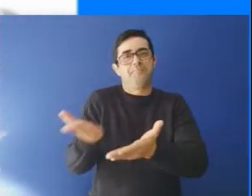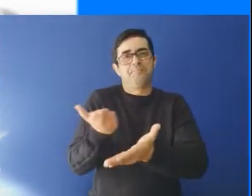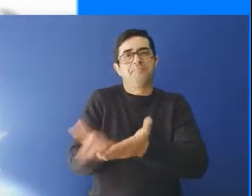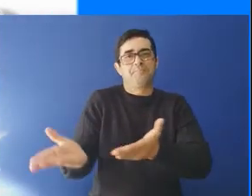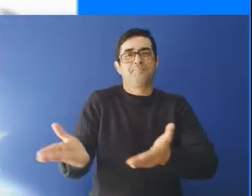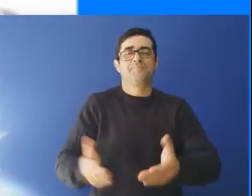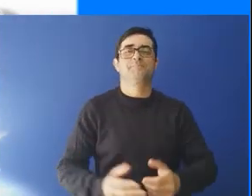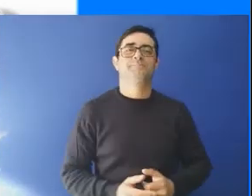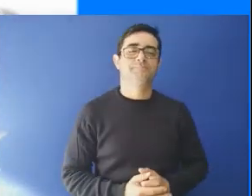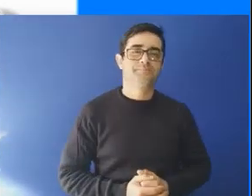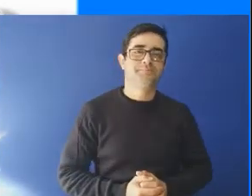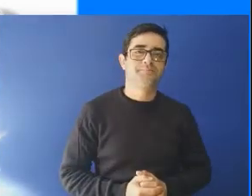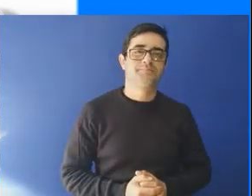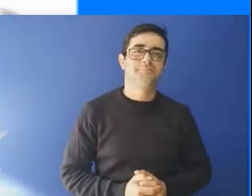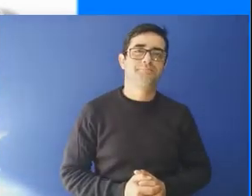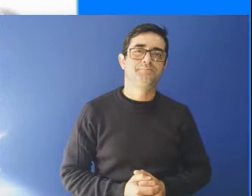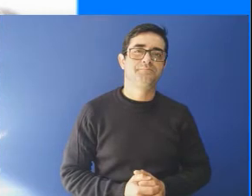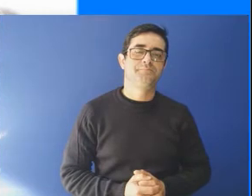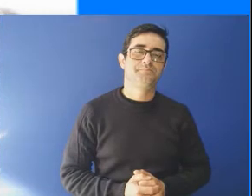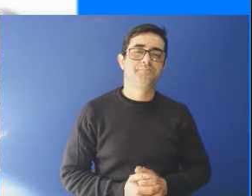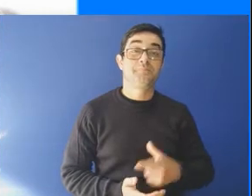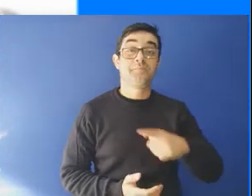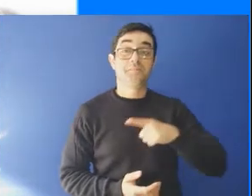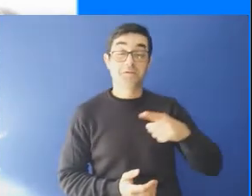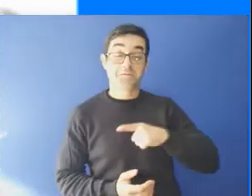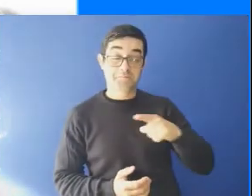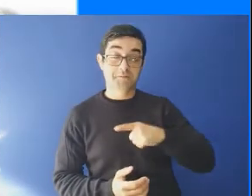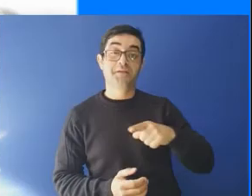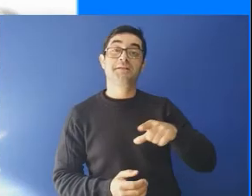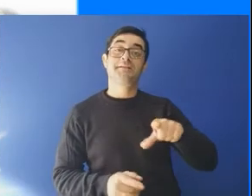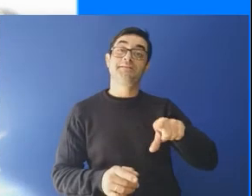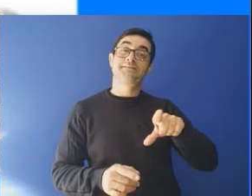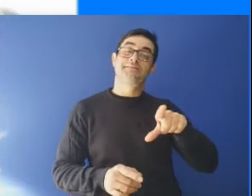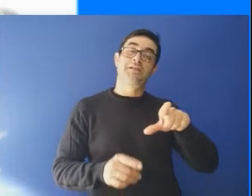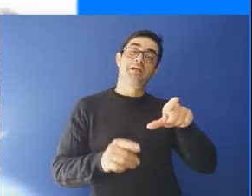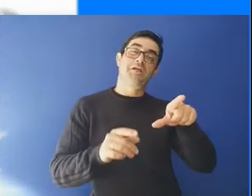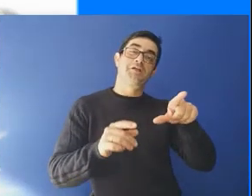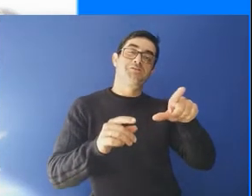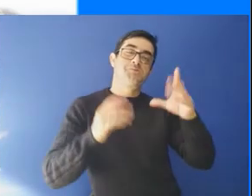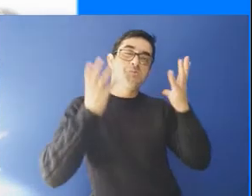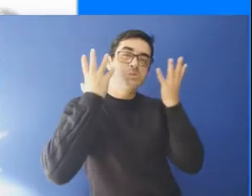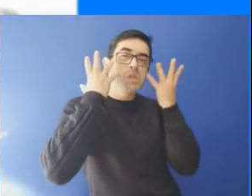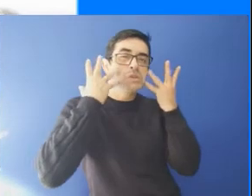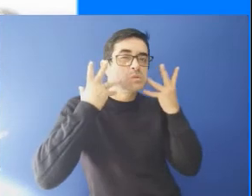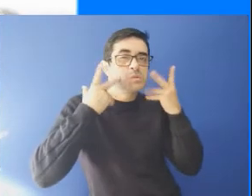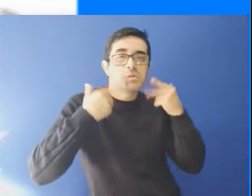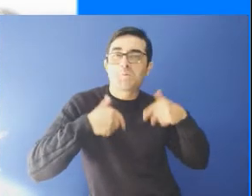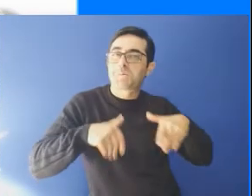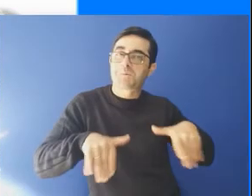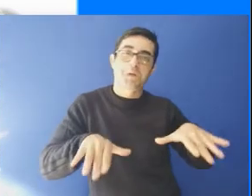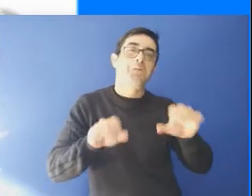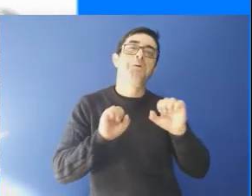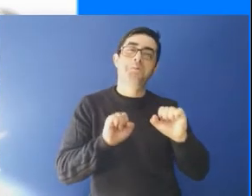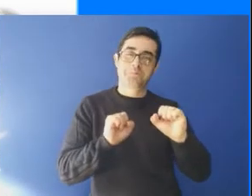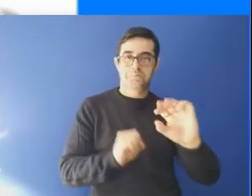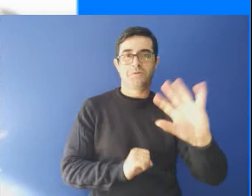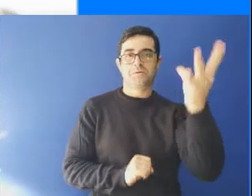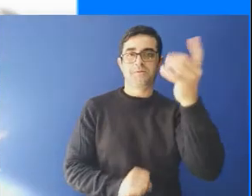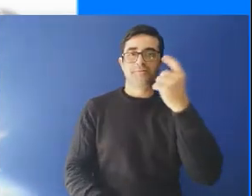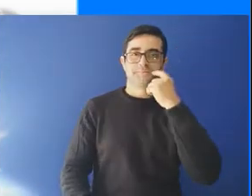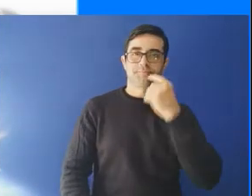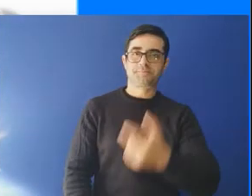da calha do rio, né? Pela diminuição dessa calha desse rio. Mas como eu falei, também existem processos que são naturais de erosão, que